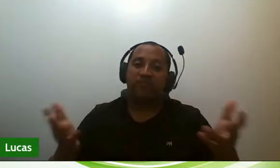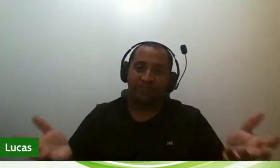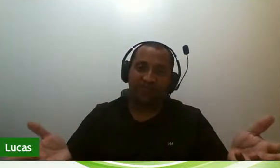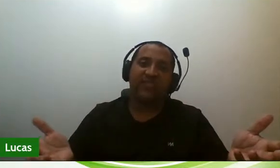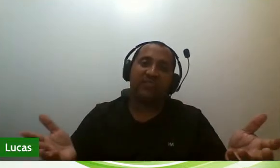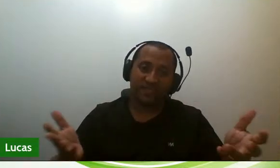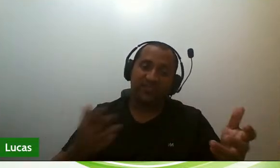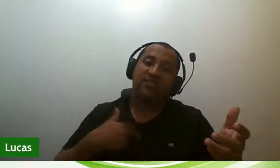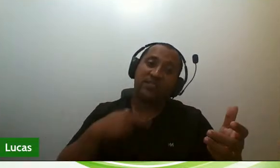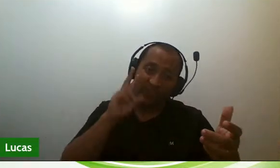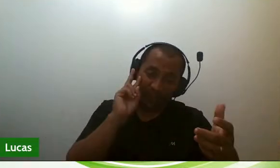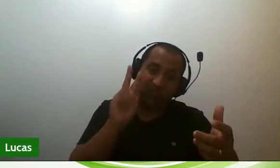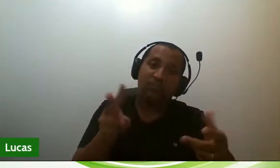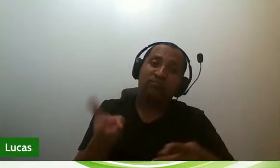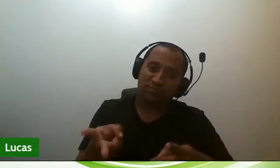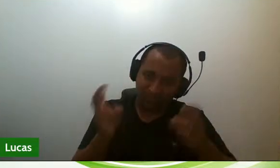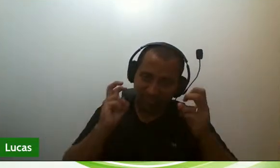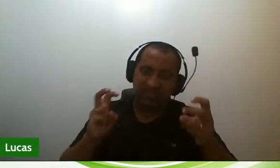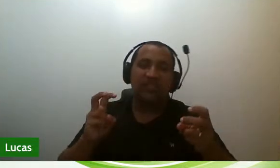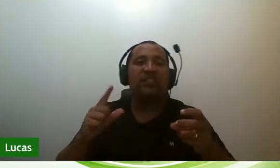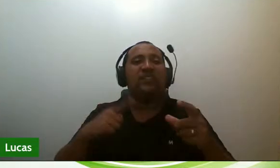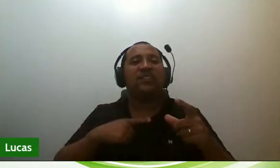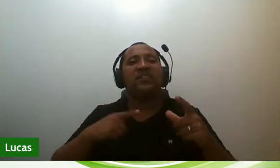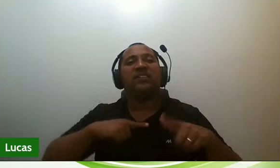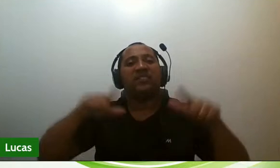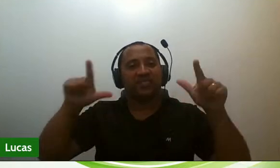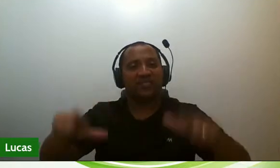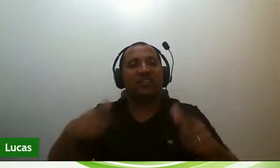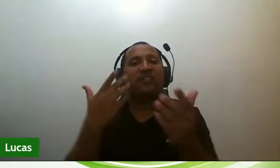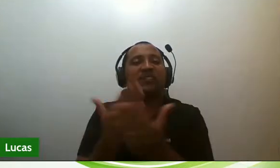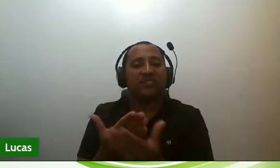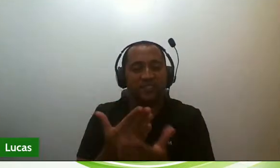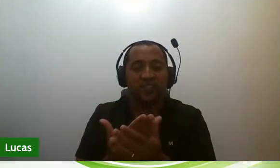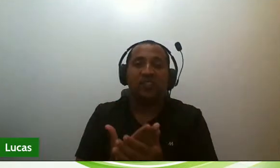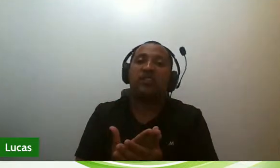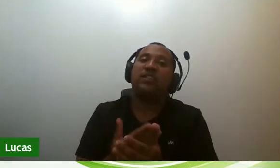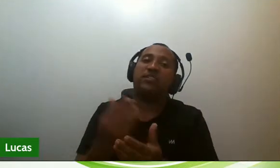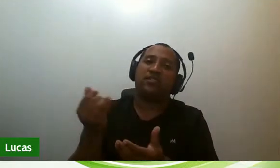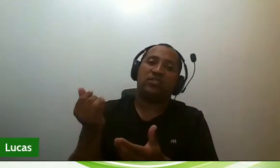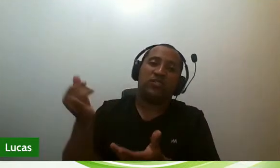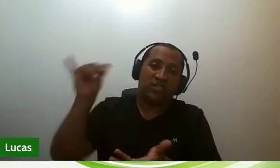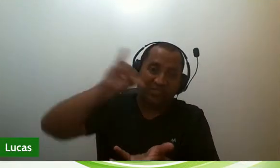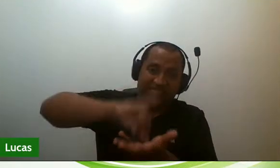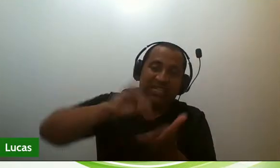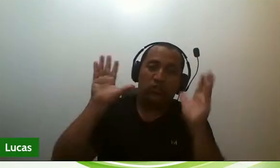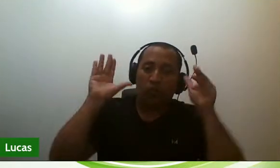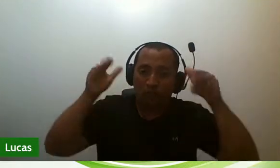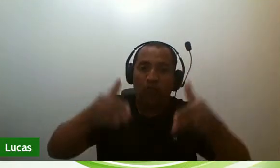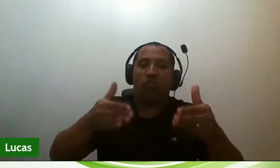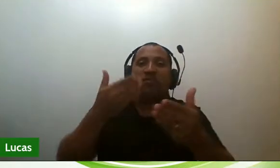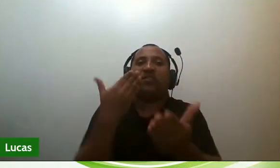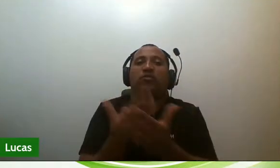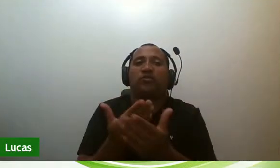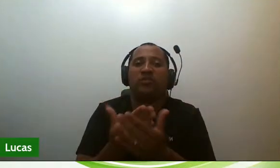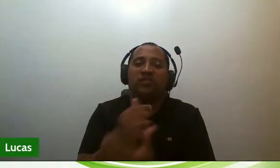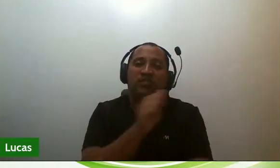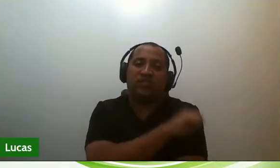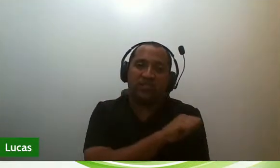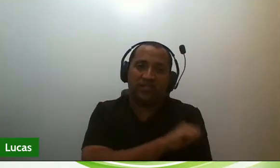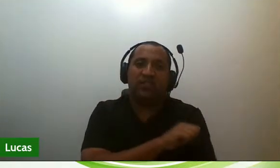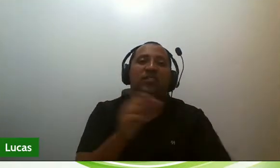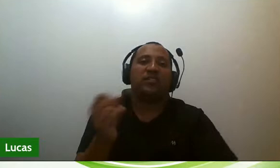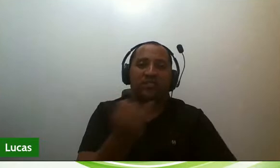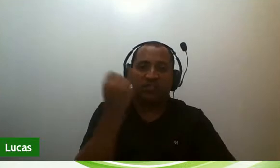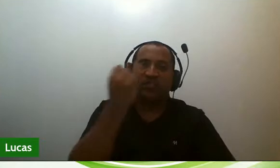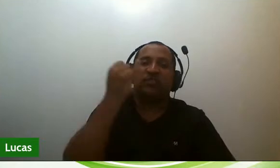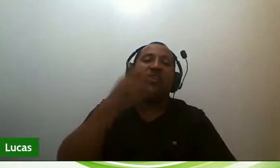eu vejo que em sala de aula, a centralidade, trazer o aluno para a centralidade é inegavelmente, Paulo